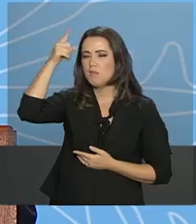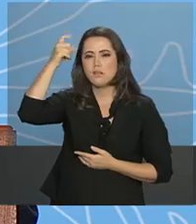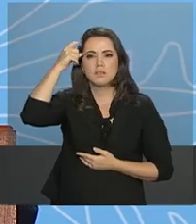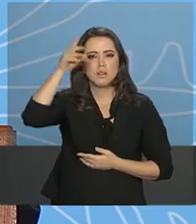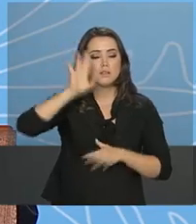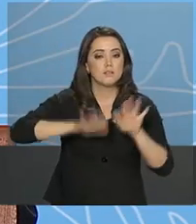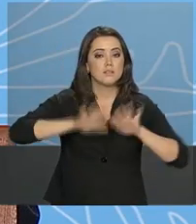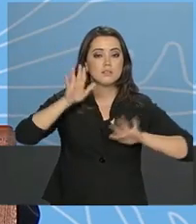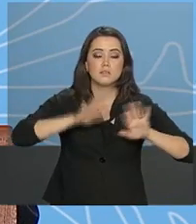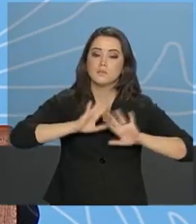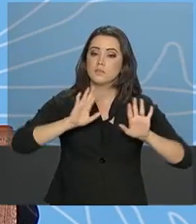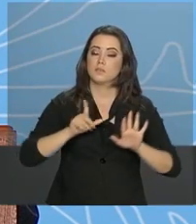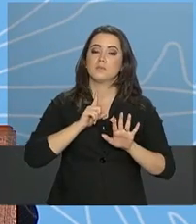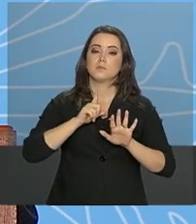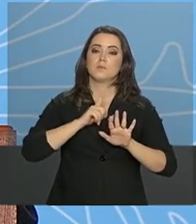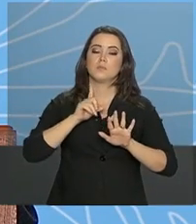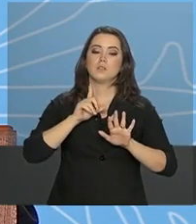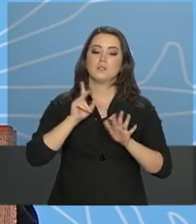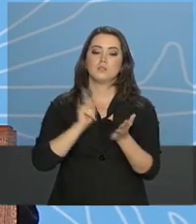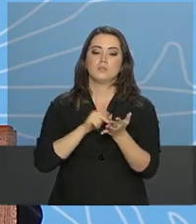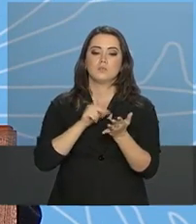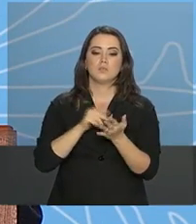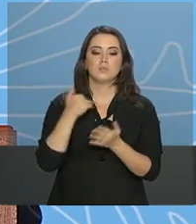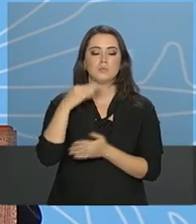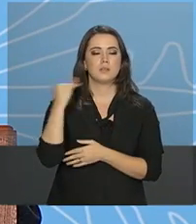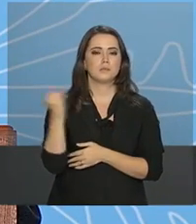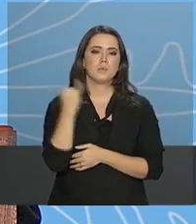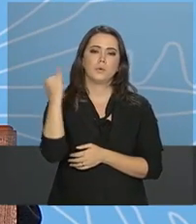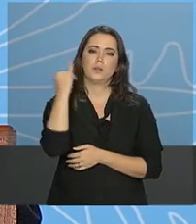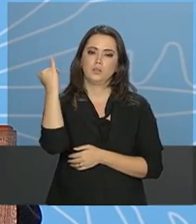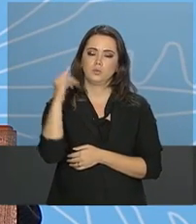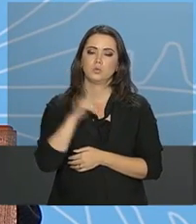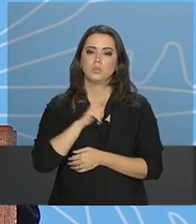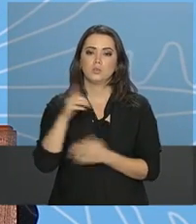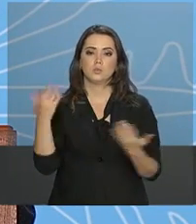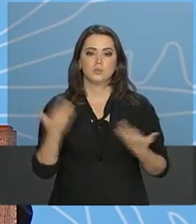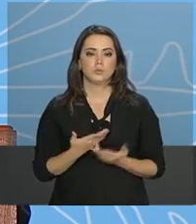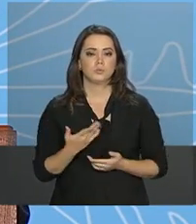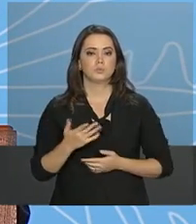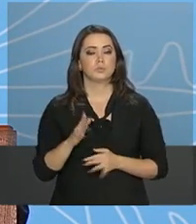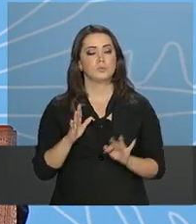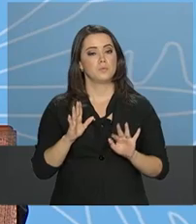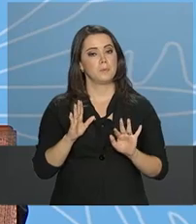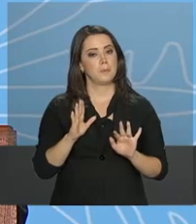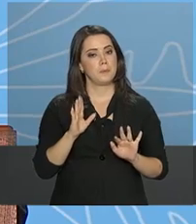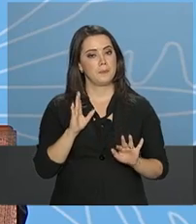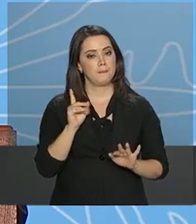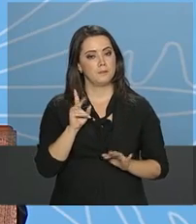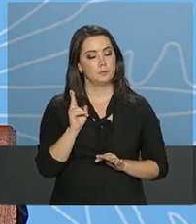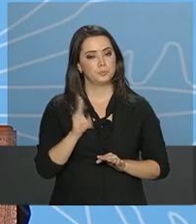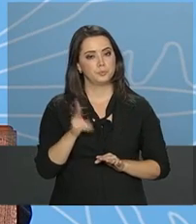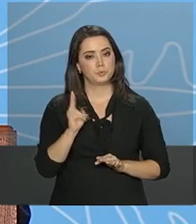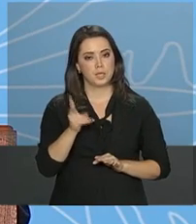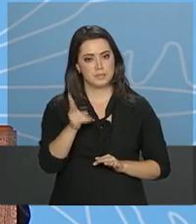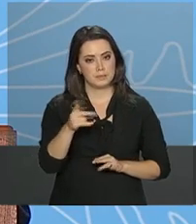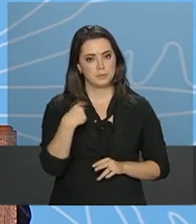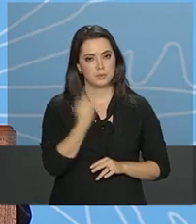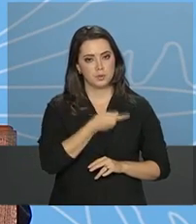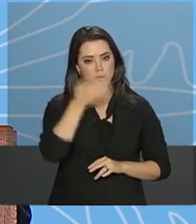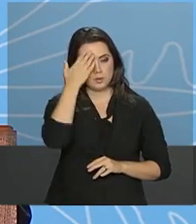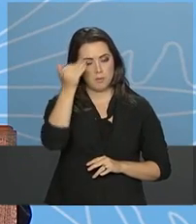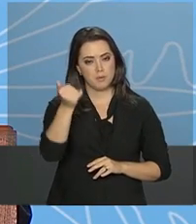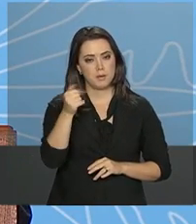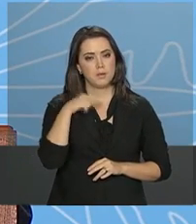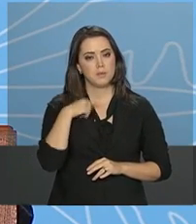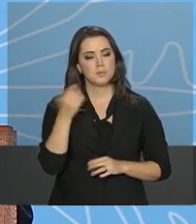vezes, são, na verdade, o que há de mais valioso. Não raro, nós todos sabemos,